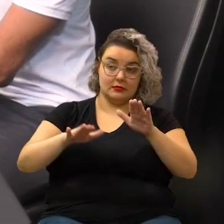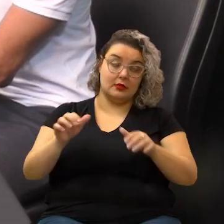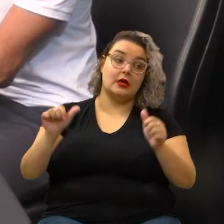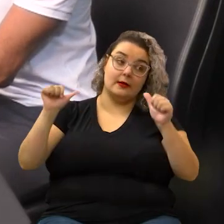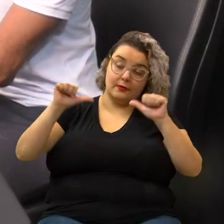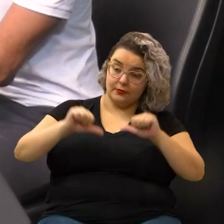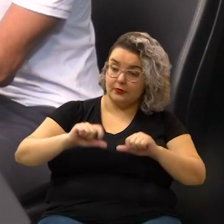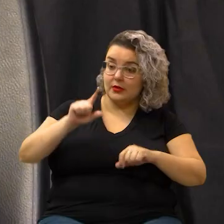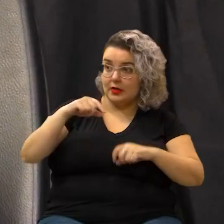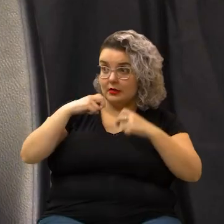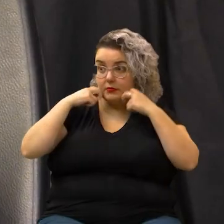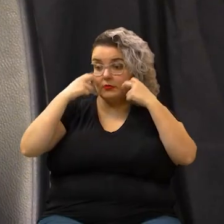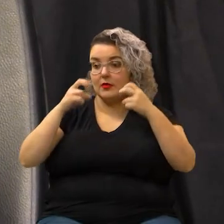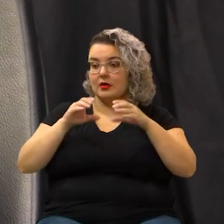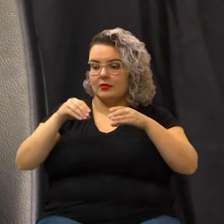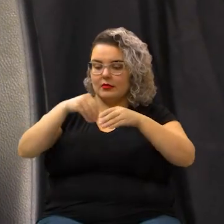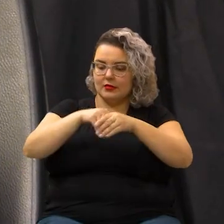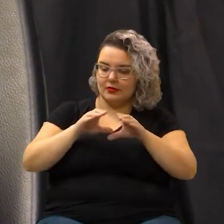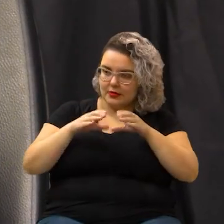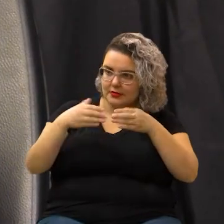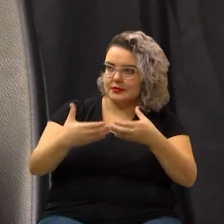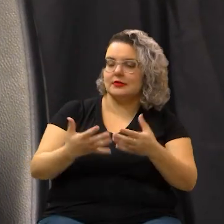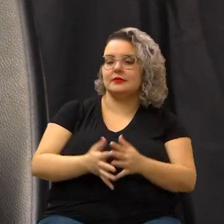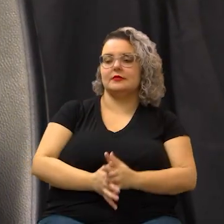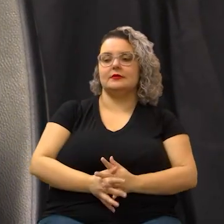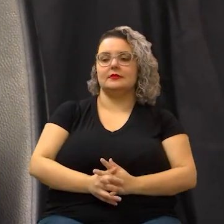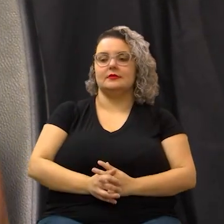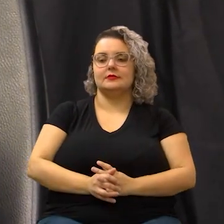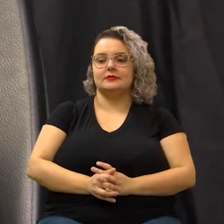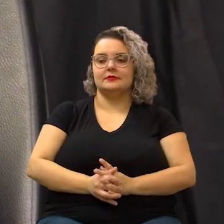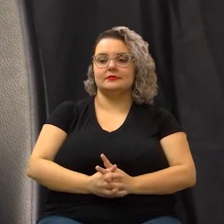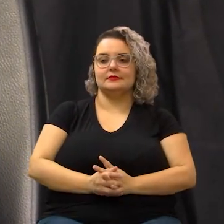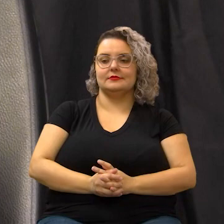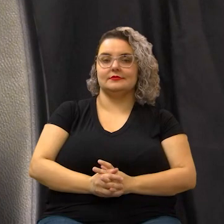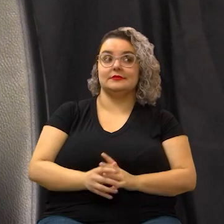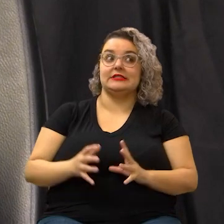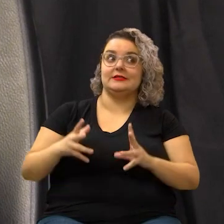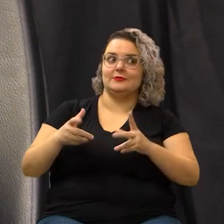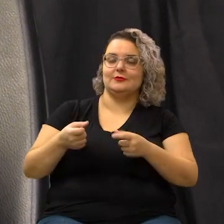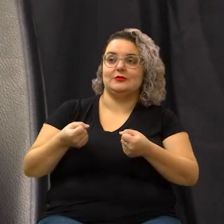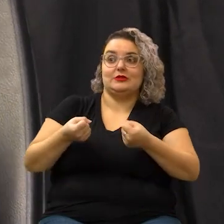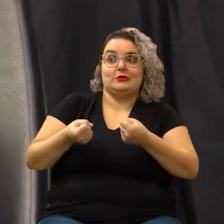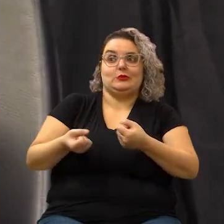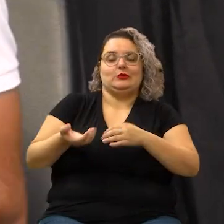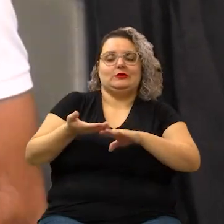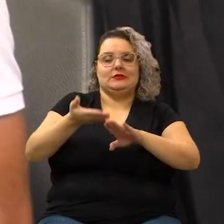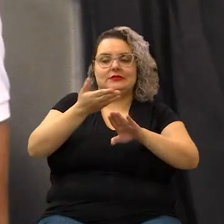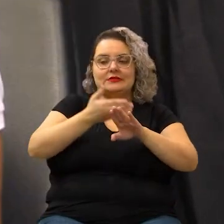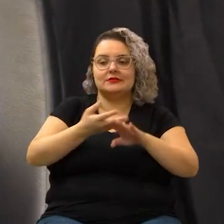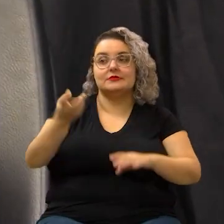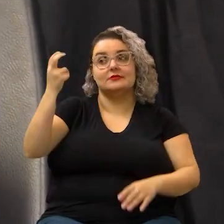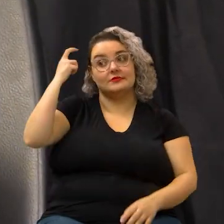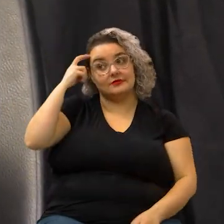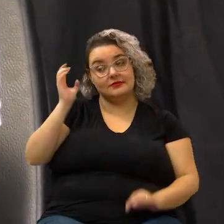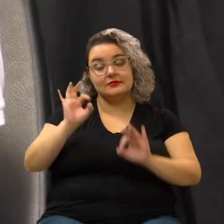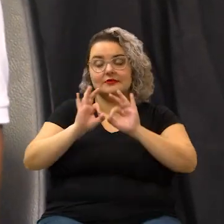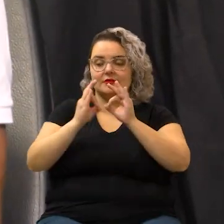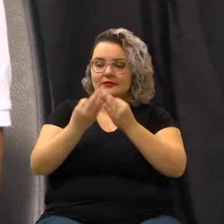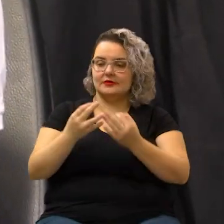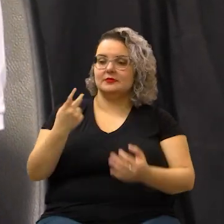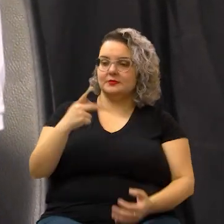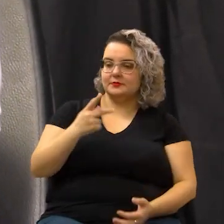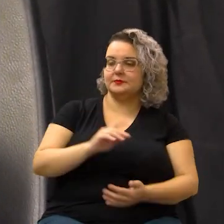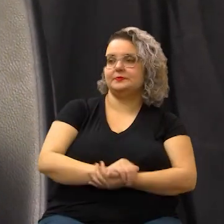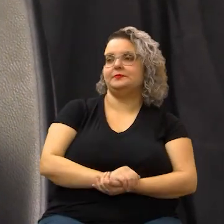assim é ruim, é uma vergonha dentro da comunidade. Sim. Então tem todo um peso por trás, né,